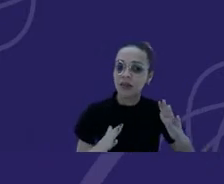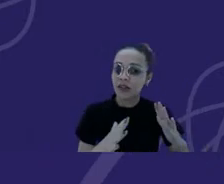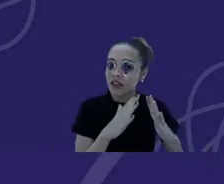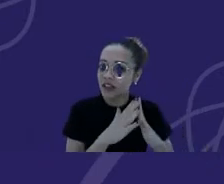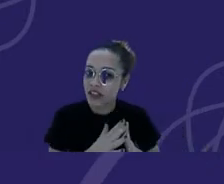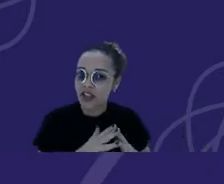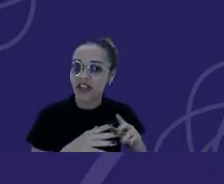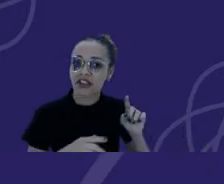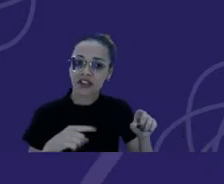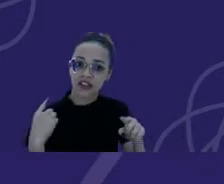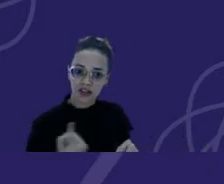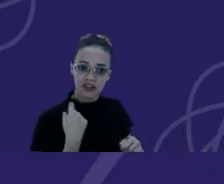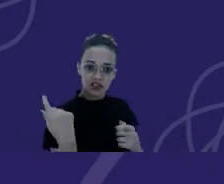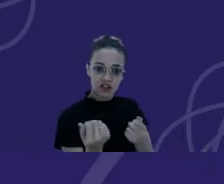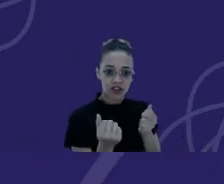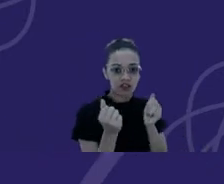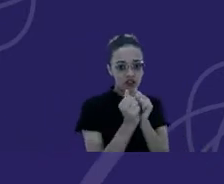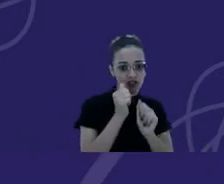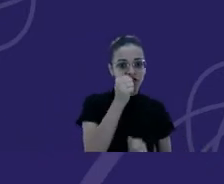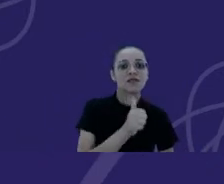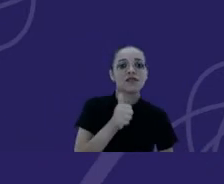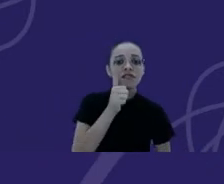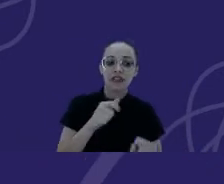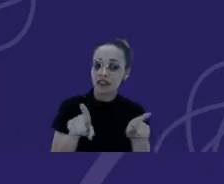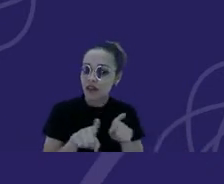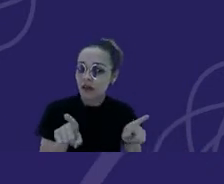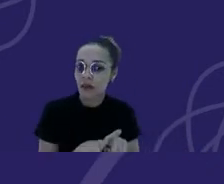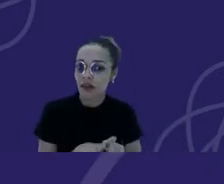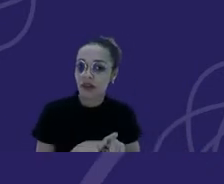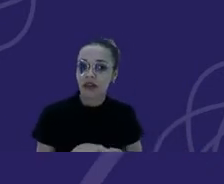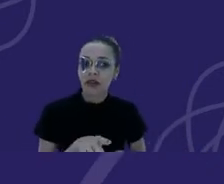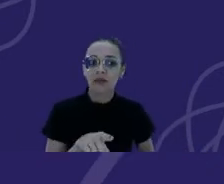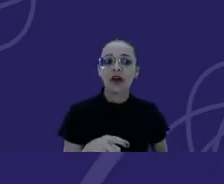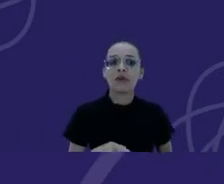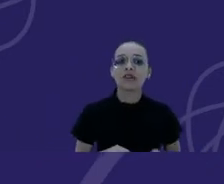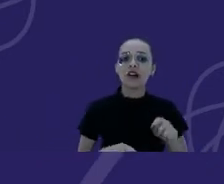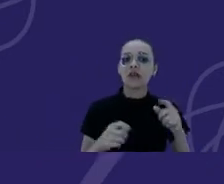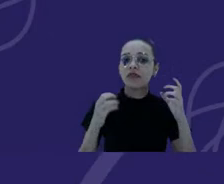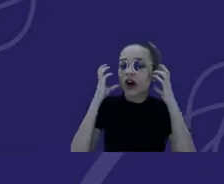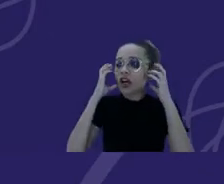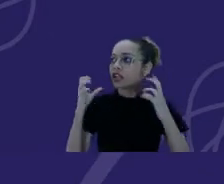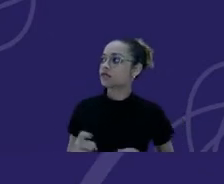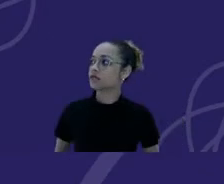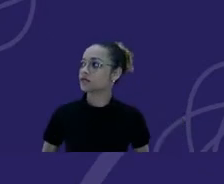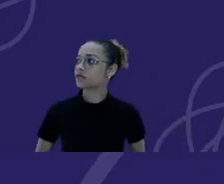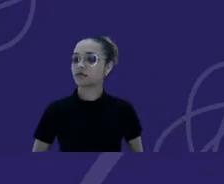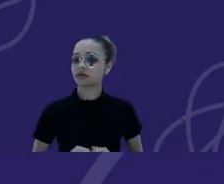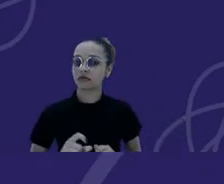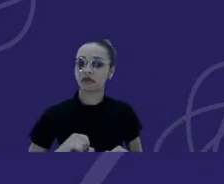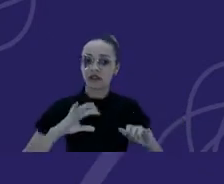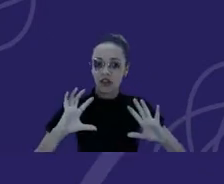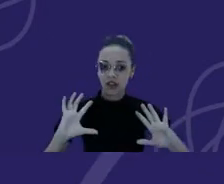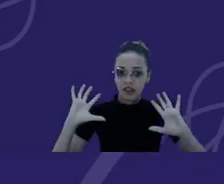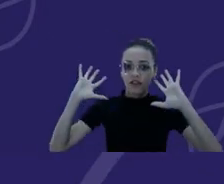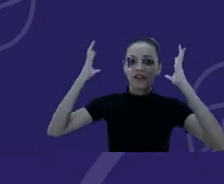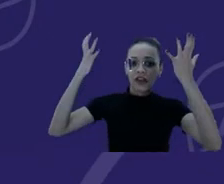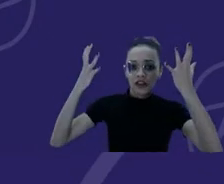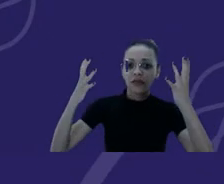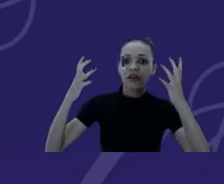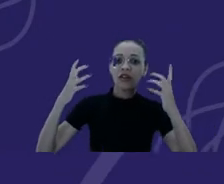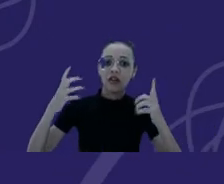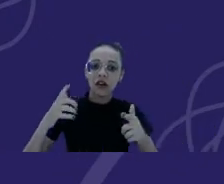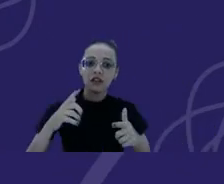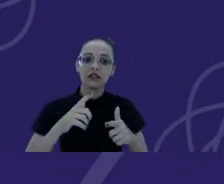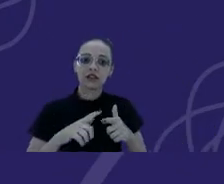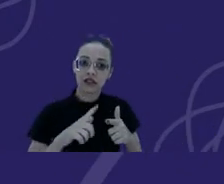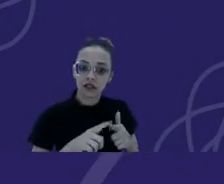pra gente que não tem mulher. O jacu tá de preto velho, há uma festa de aú.